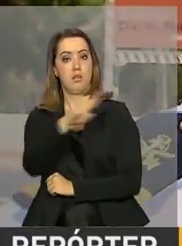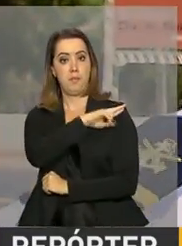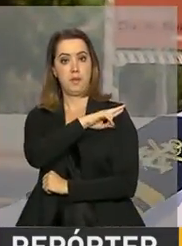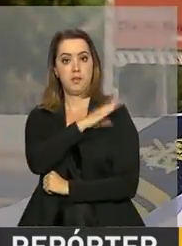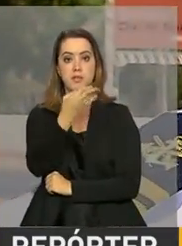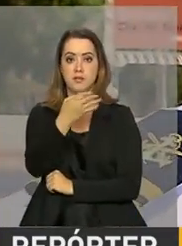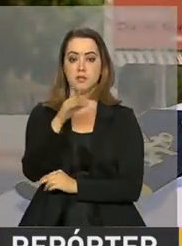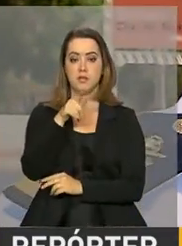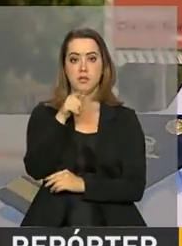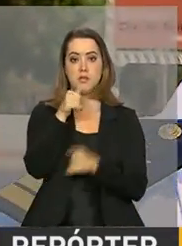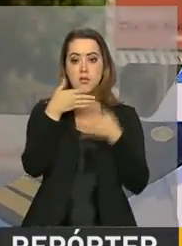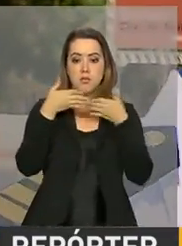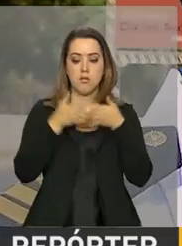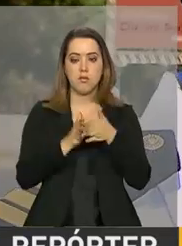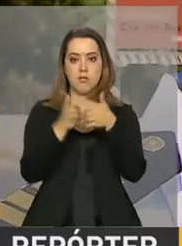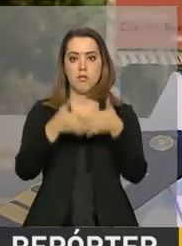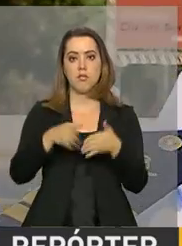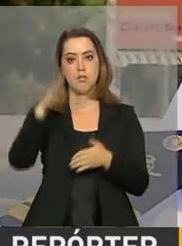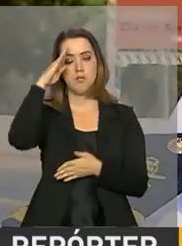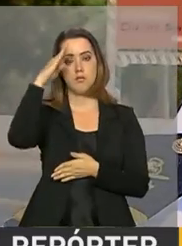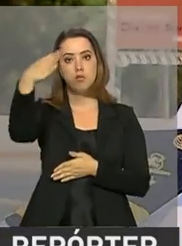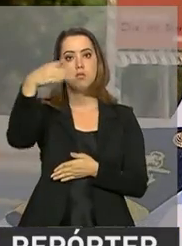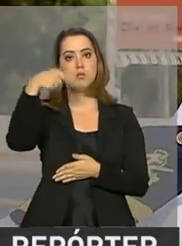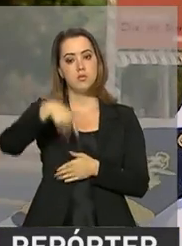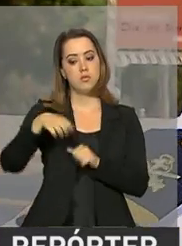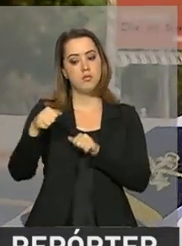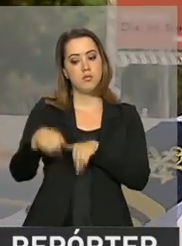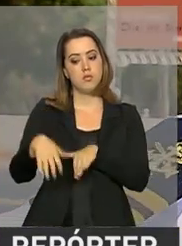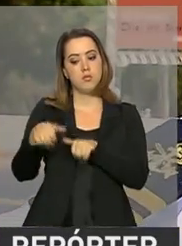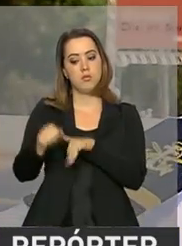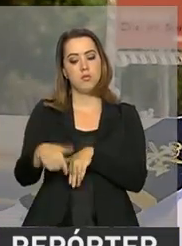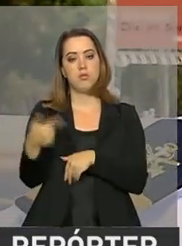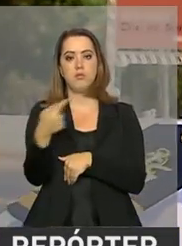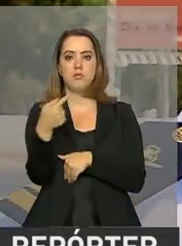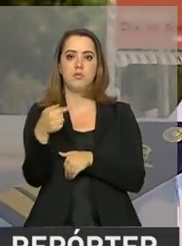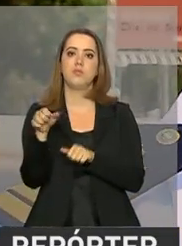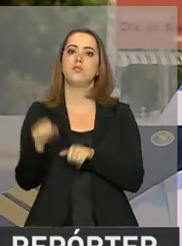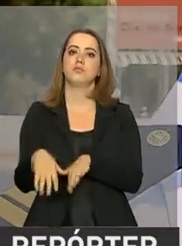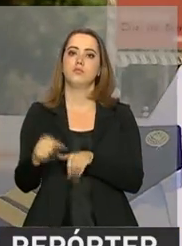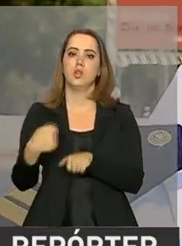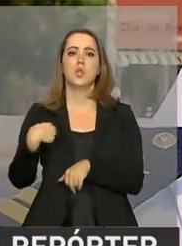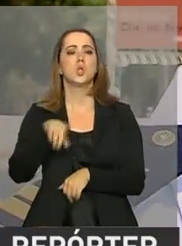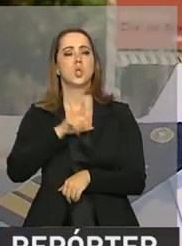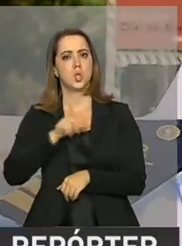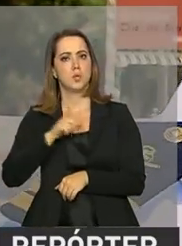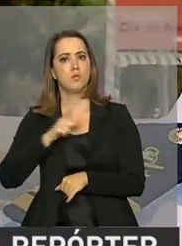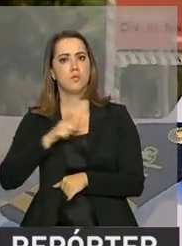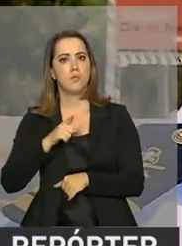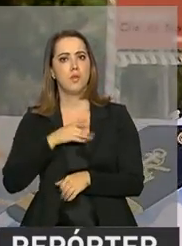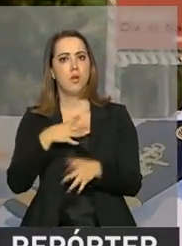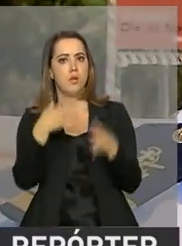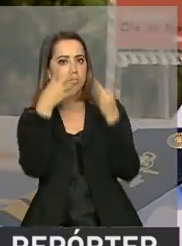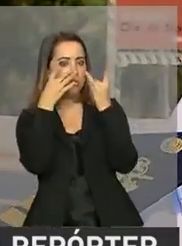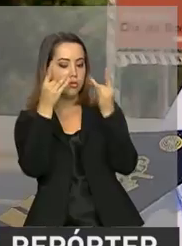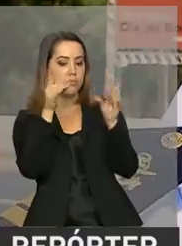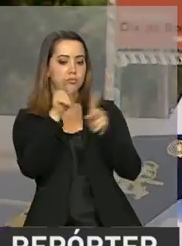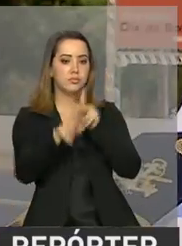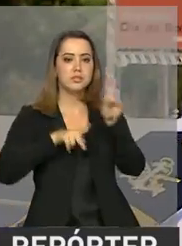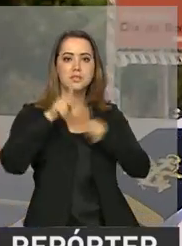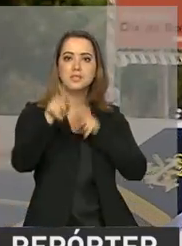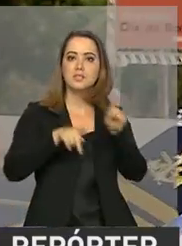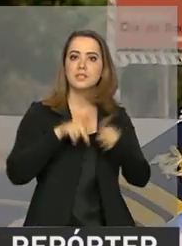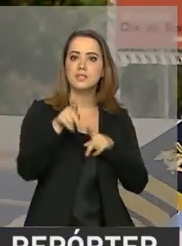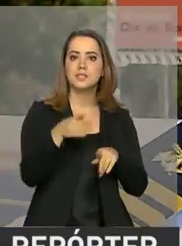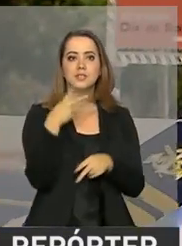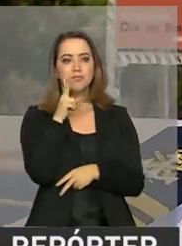o Brasil, né, no desfile cívico-militar do 7 de setembro. Né, nós contamos com a presença do público externo para prestigiar